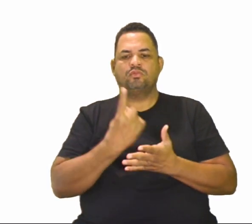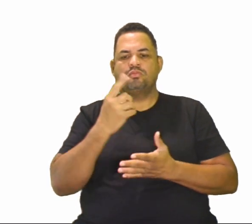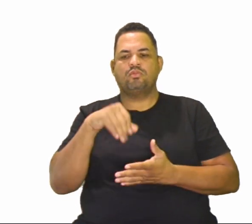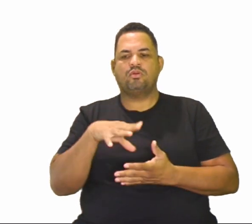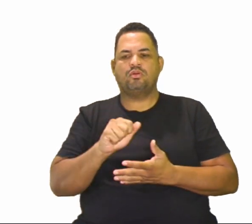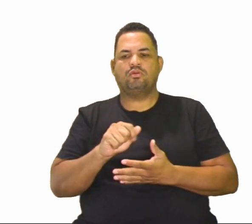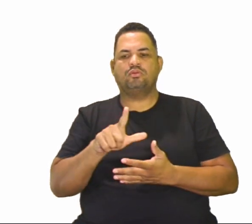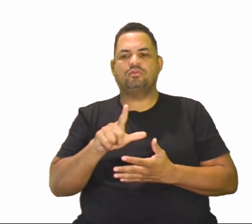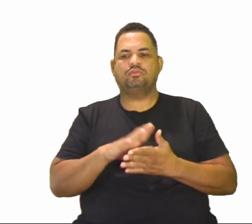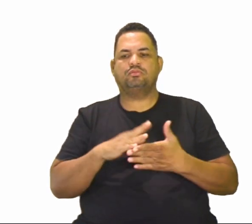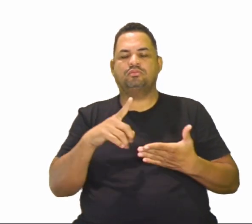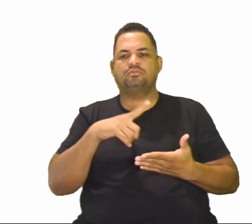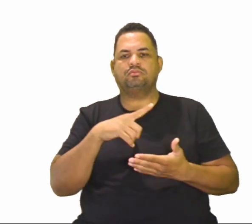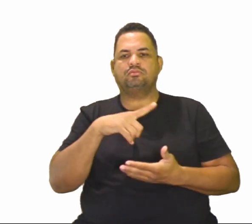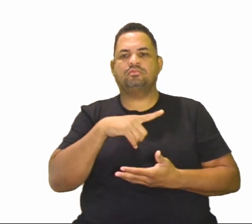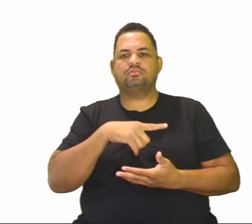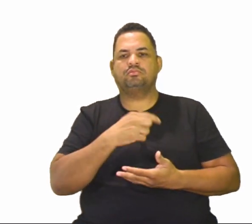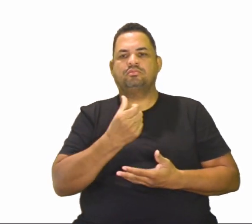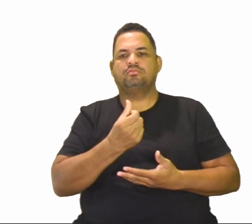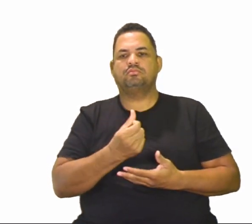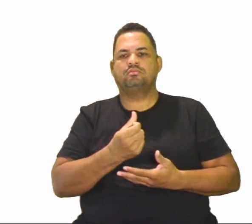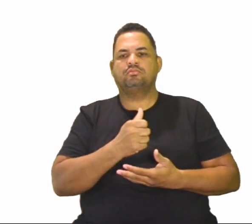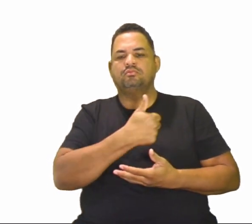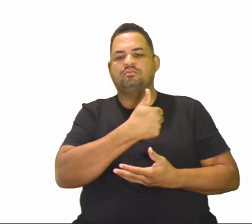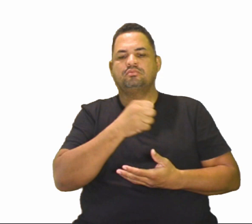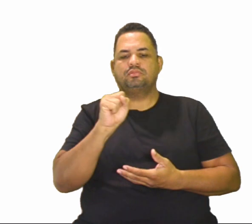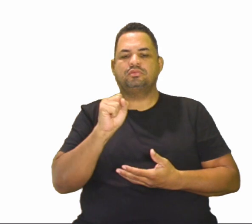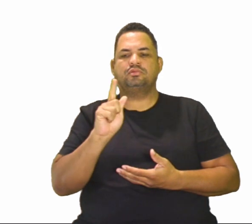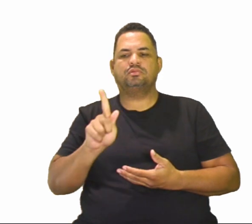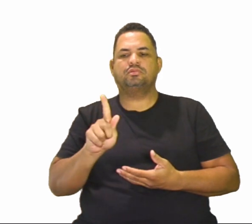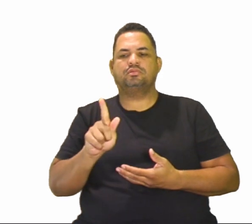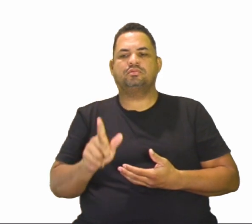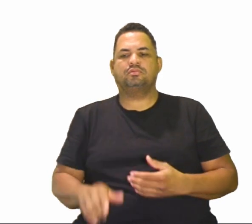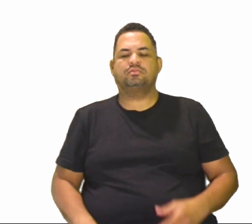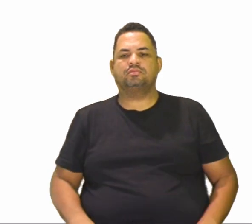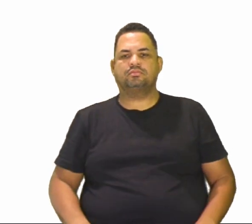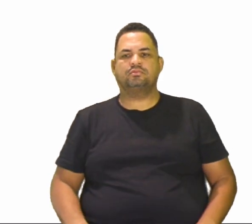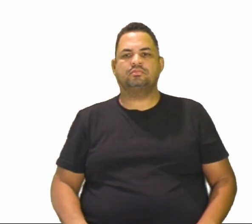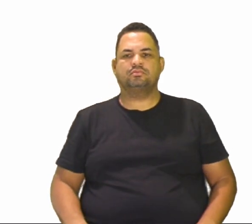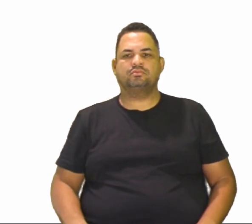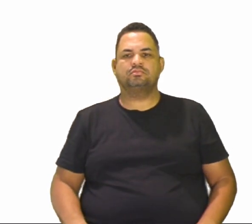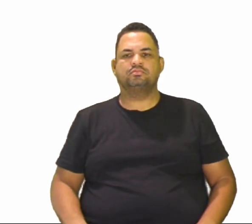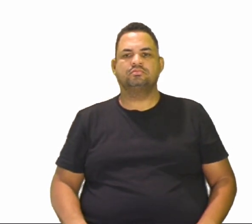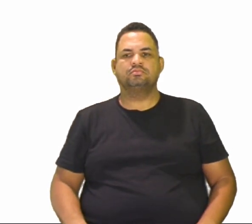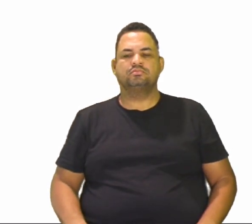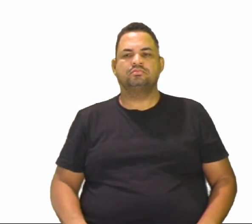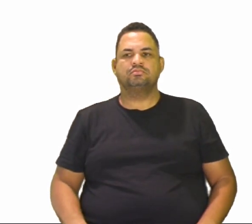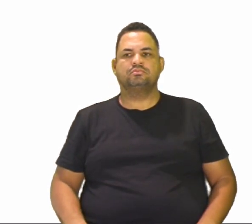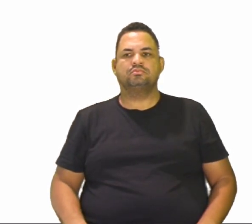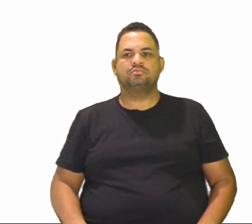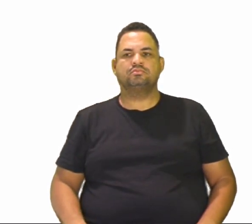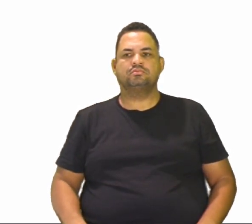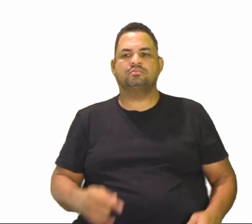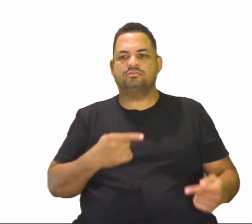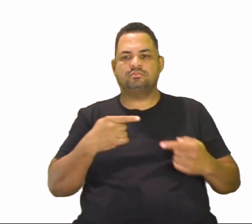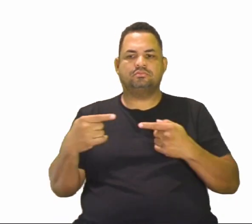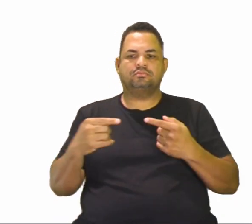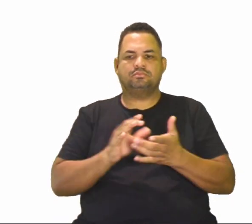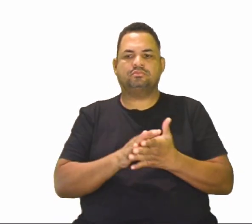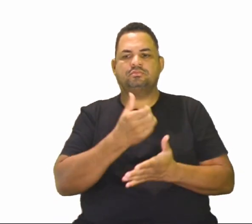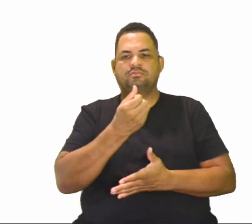água contém 18 gramas, ou 18 gramas de água corresponde